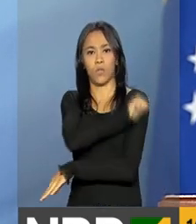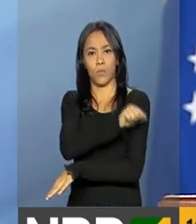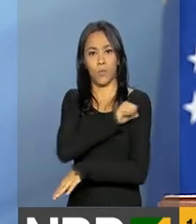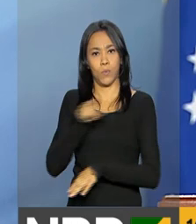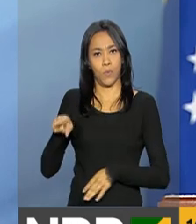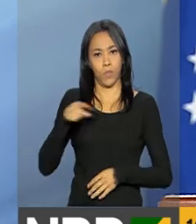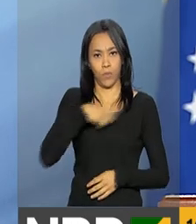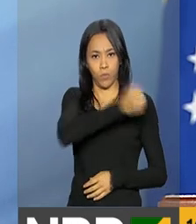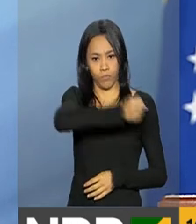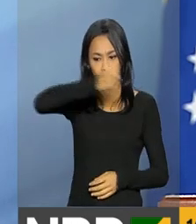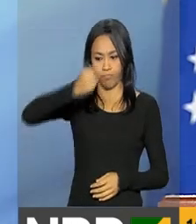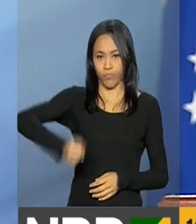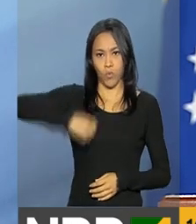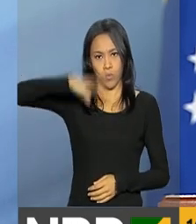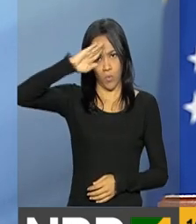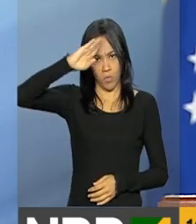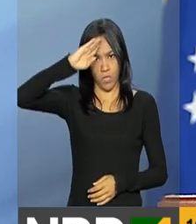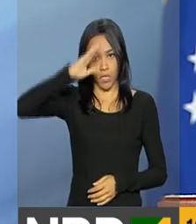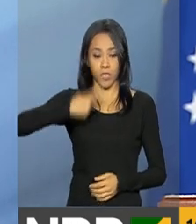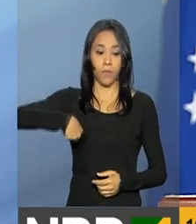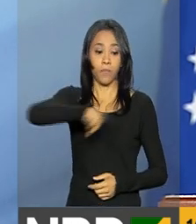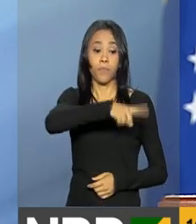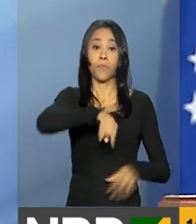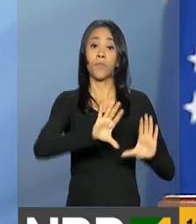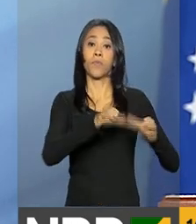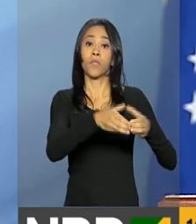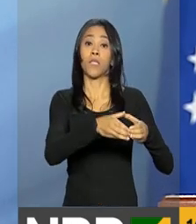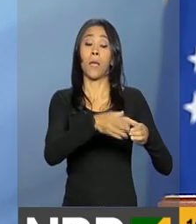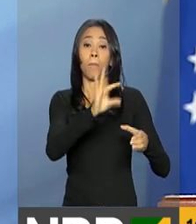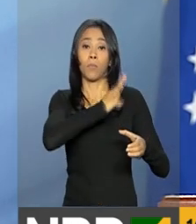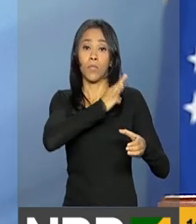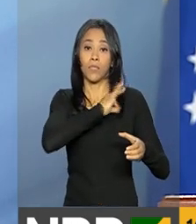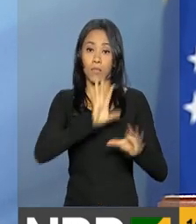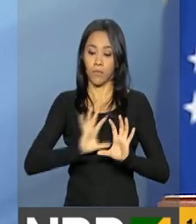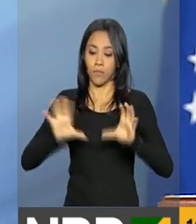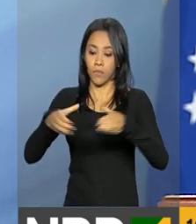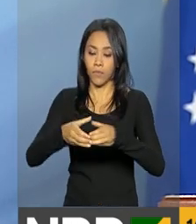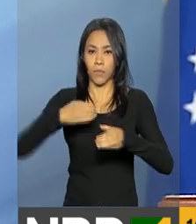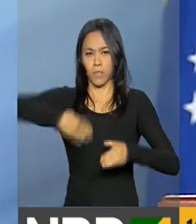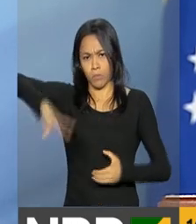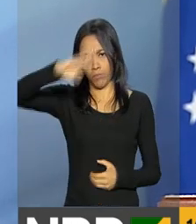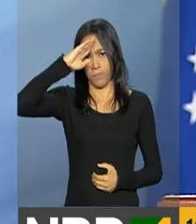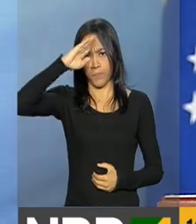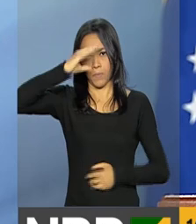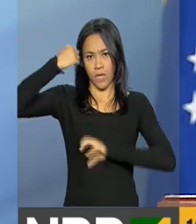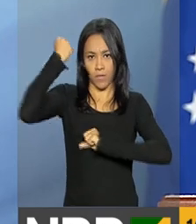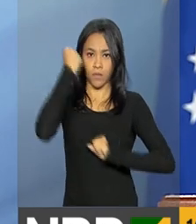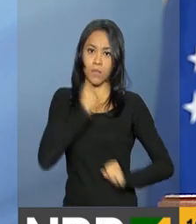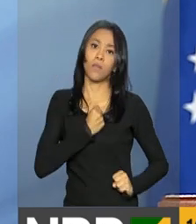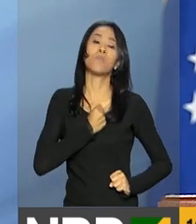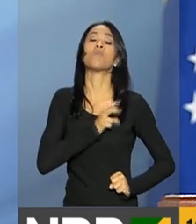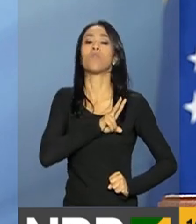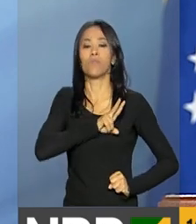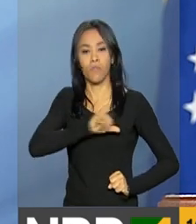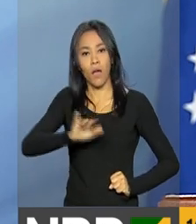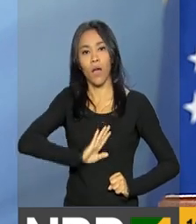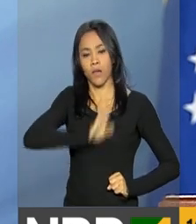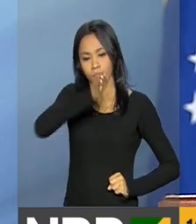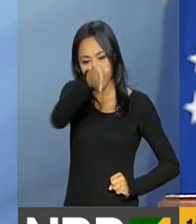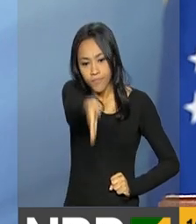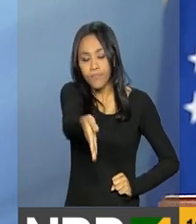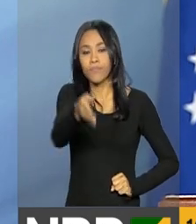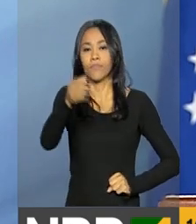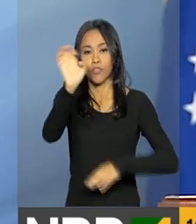As polícias e as forças armadas estarão nas ruas, nas